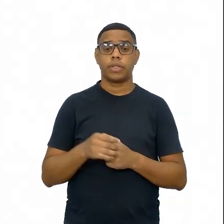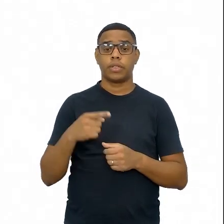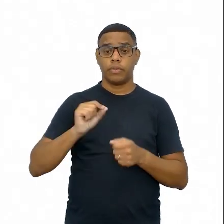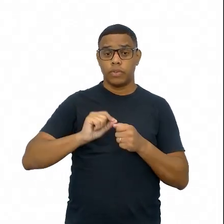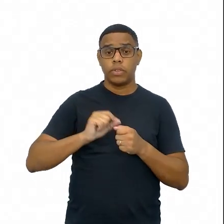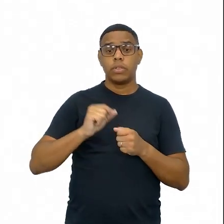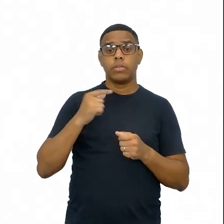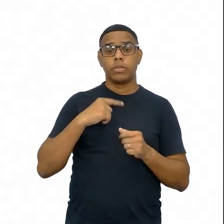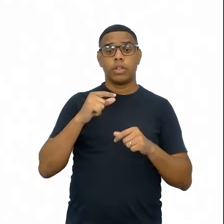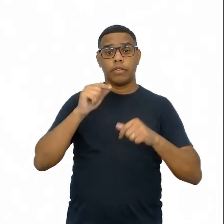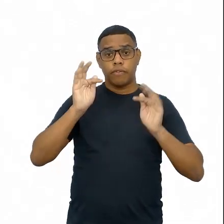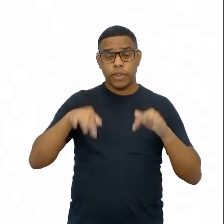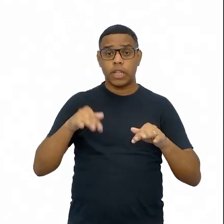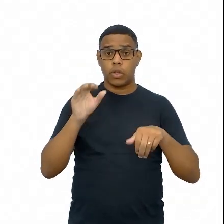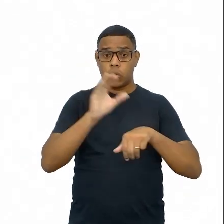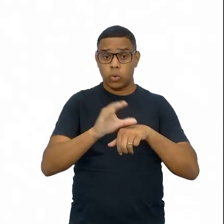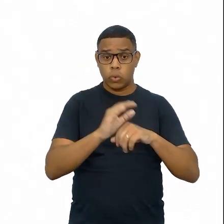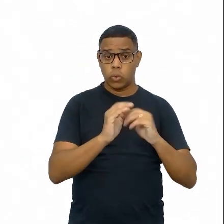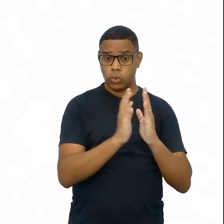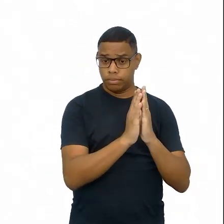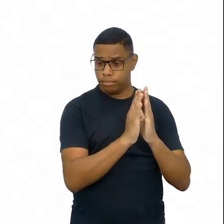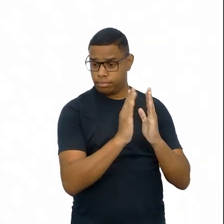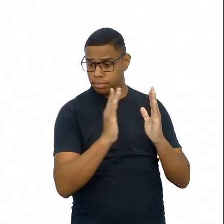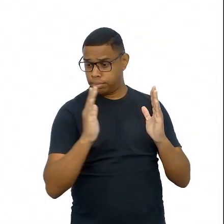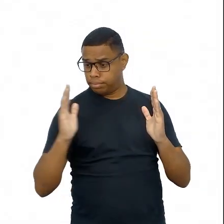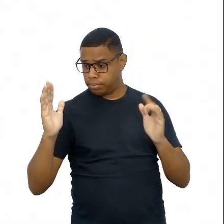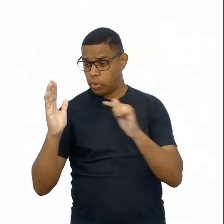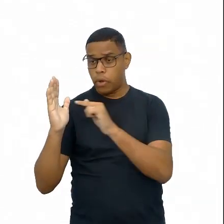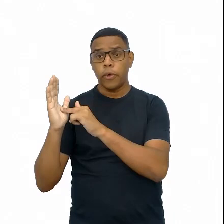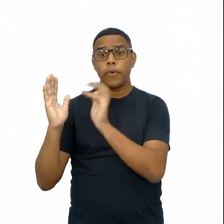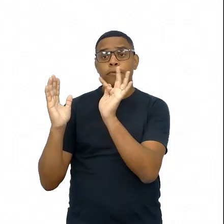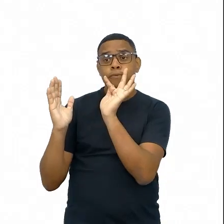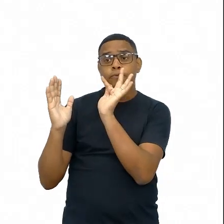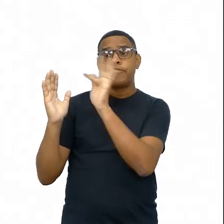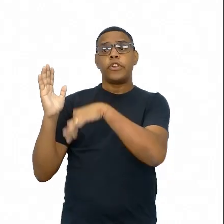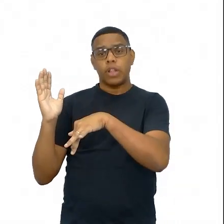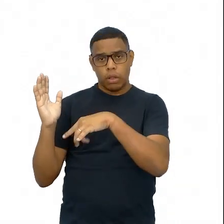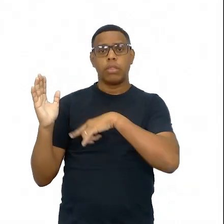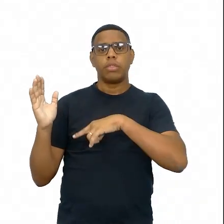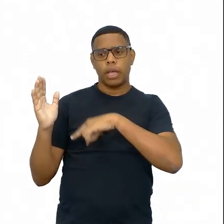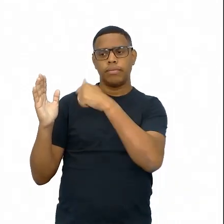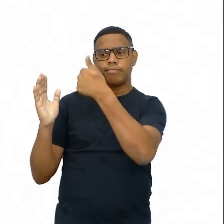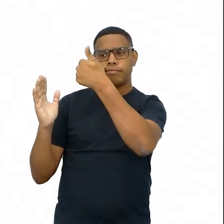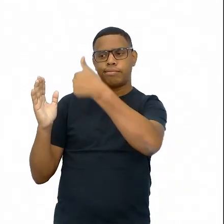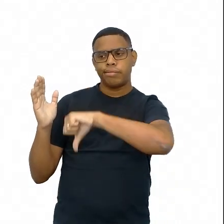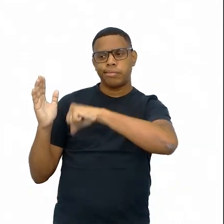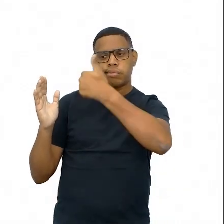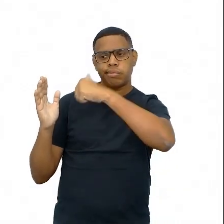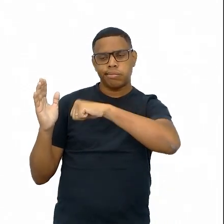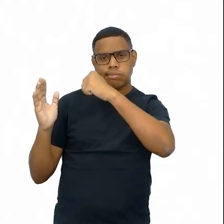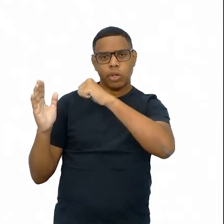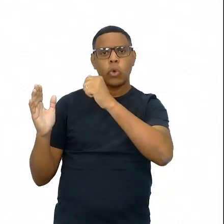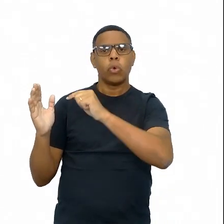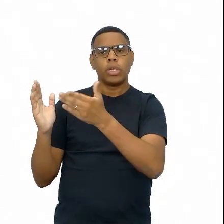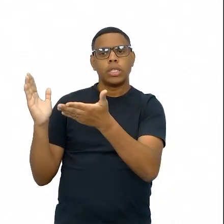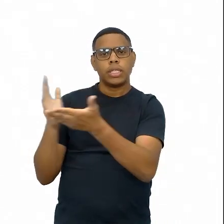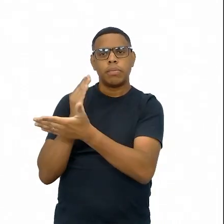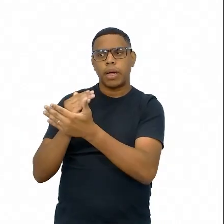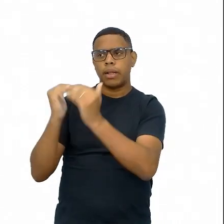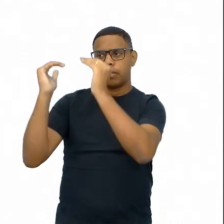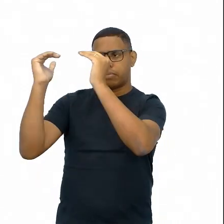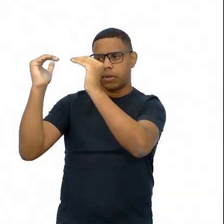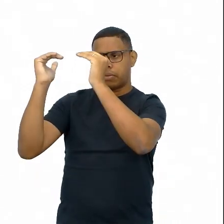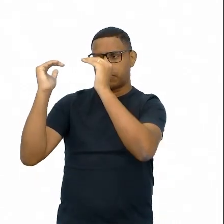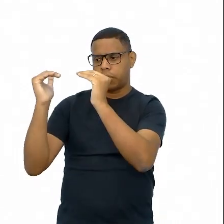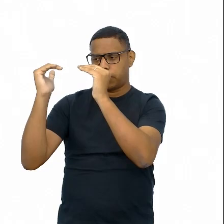realiza-se ao final de um curso, período letivo ou unidade de ensino, e consiste em classificar os estudantes